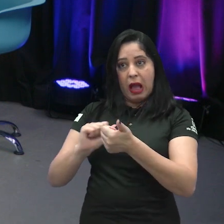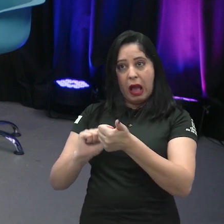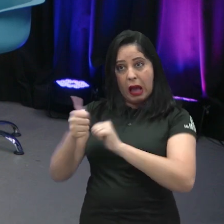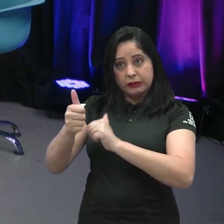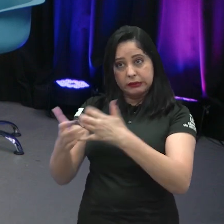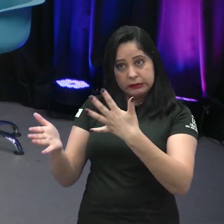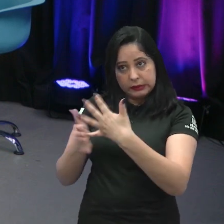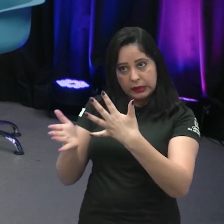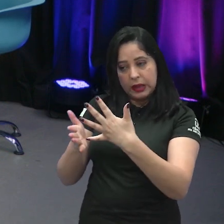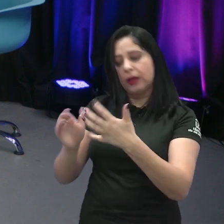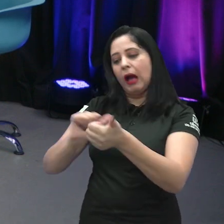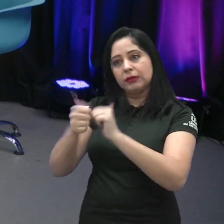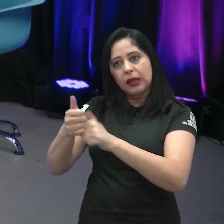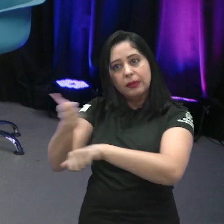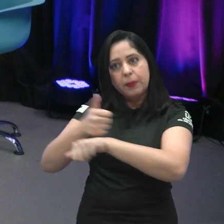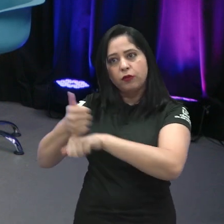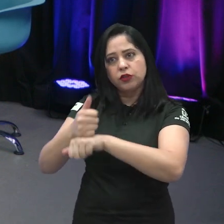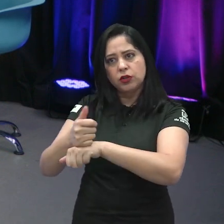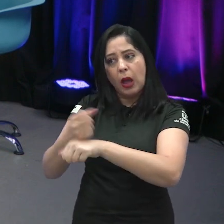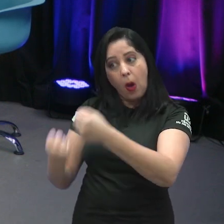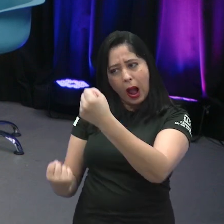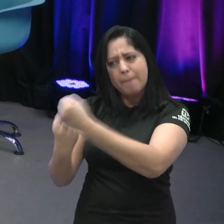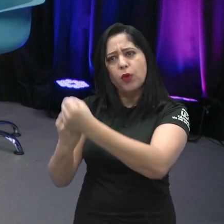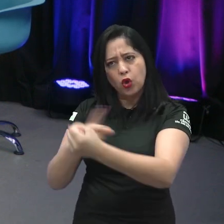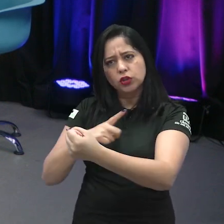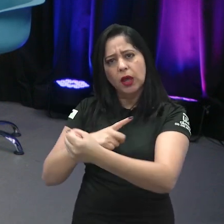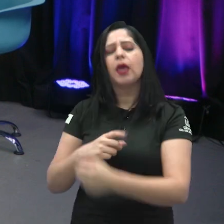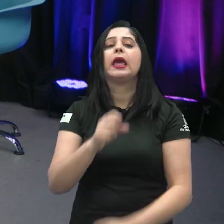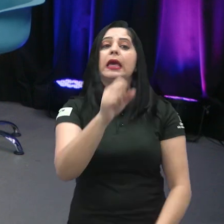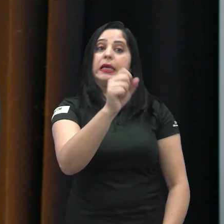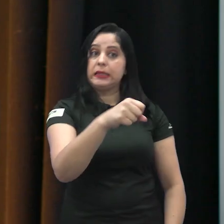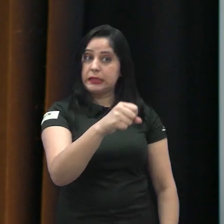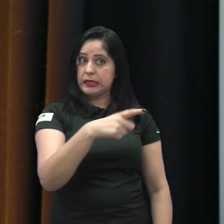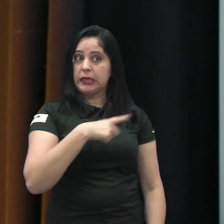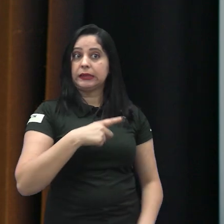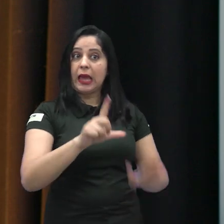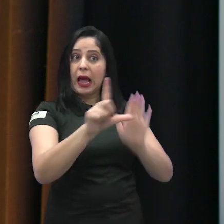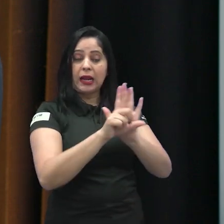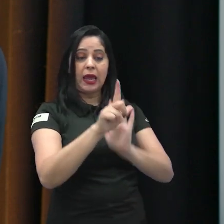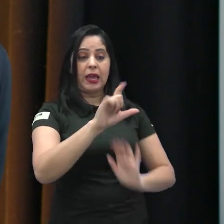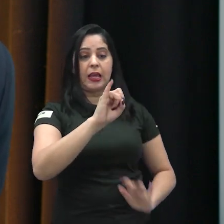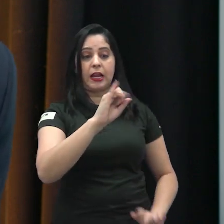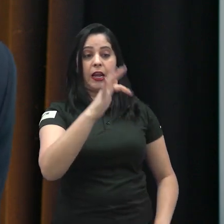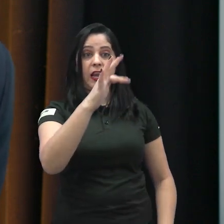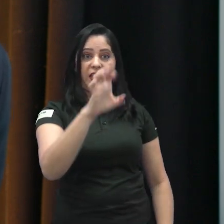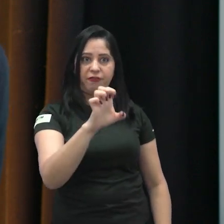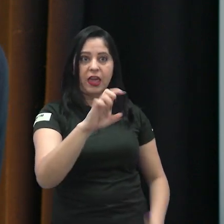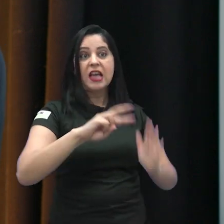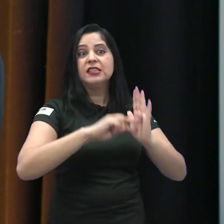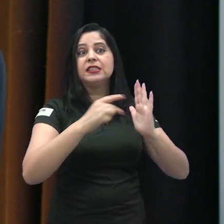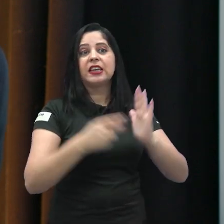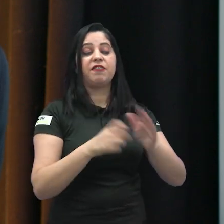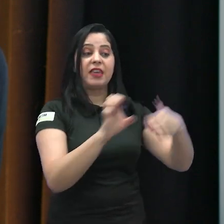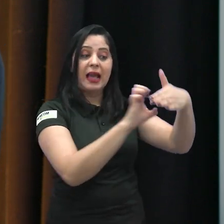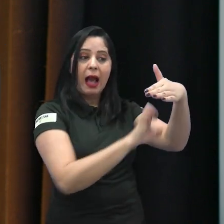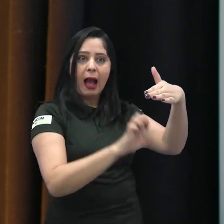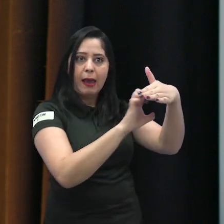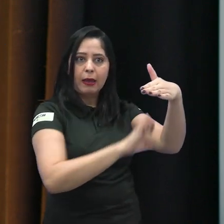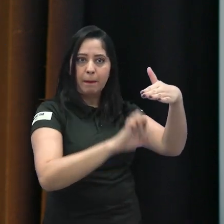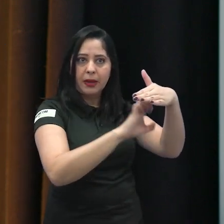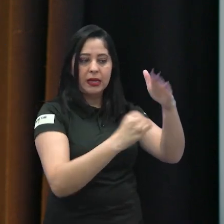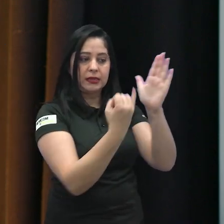nós temos a LIF, que é a Lei de Incentivo Fiscal, onde as empresas da cidade ou pessoa